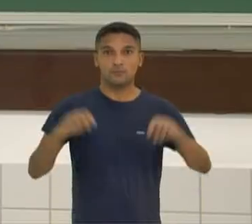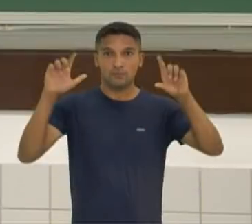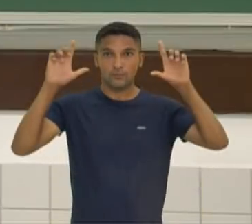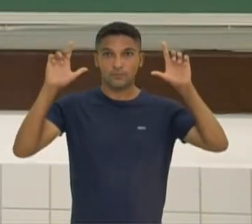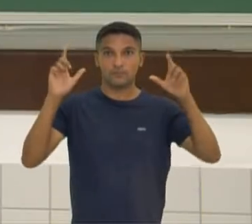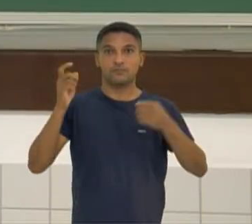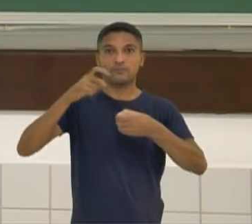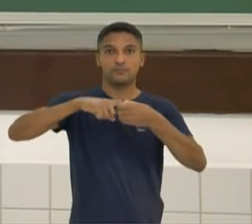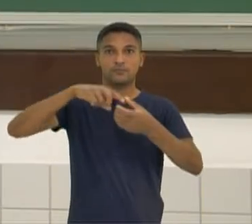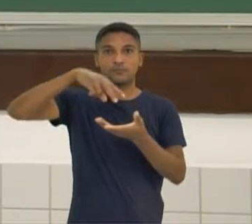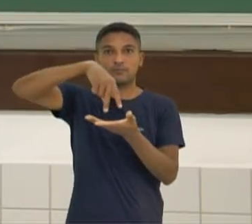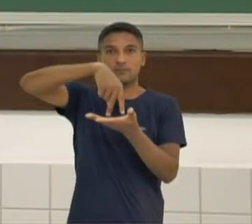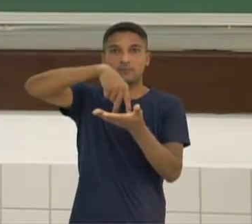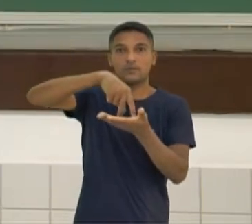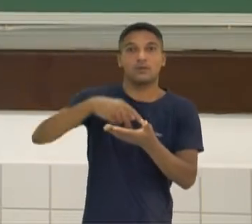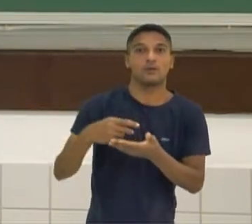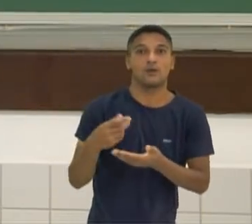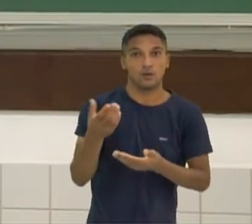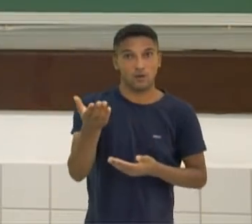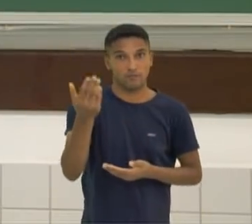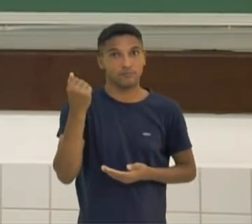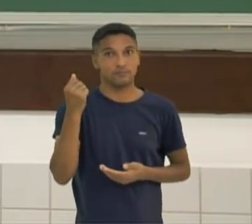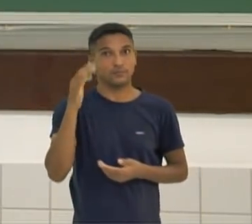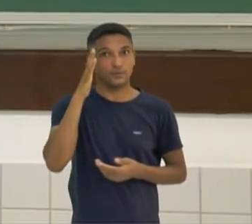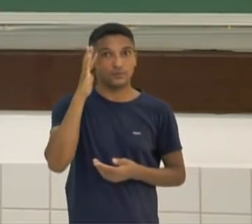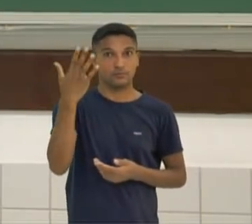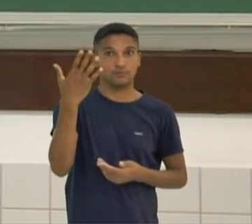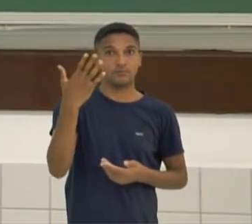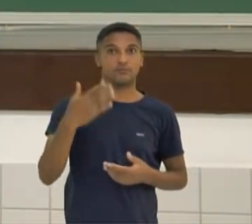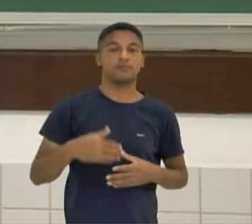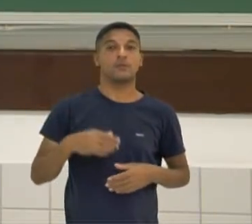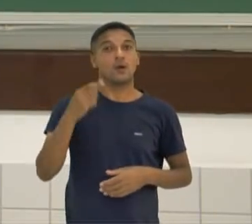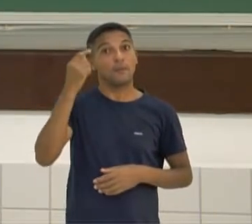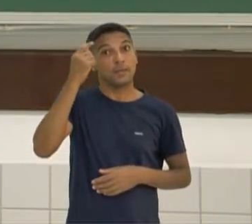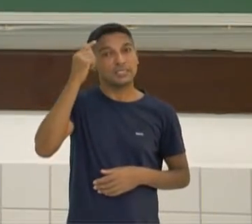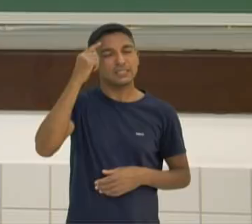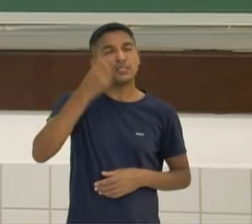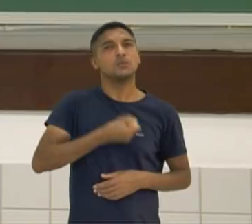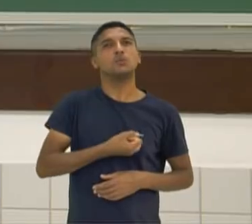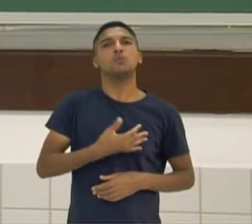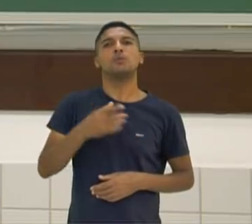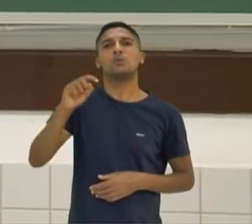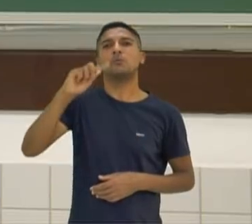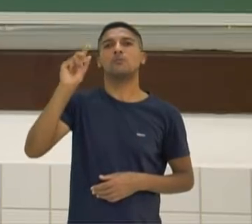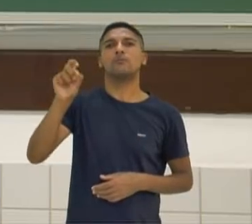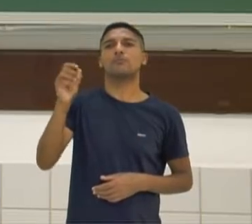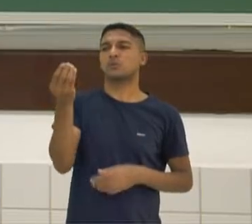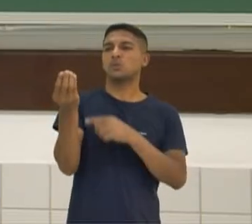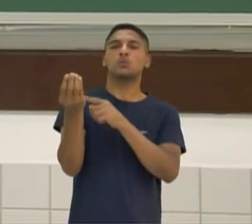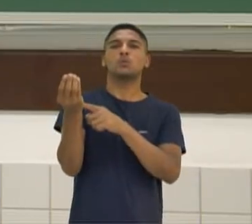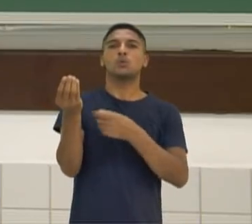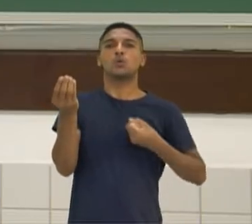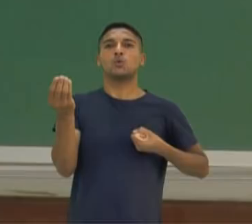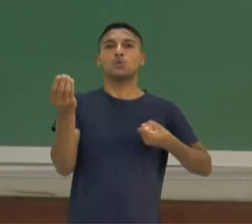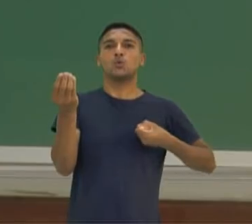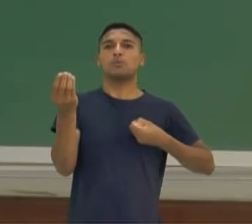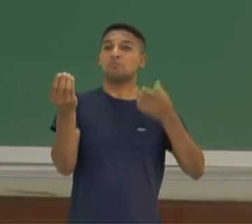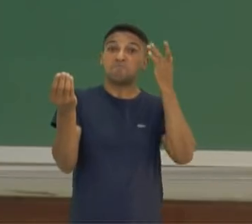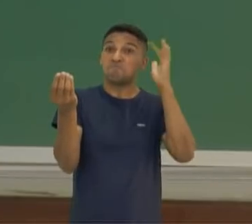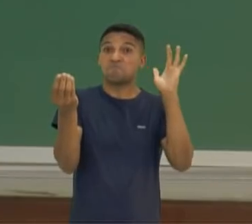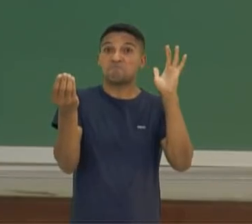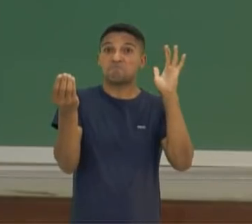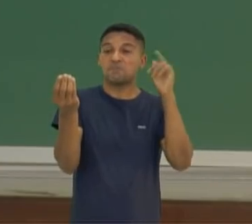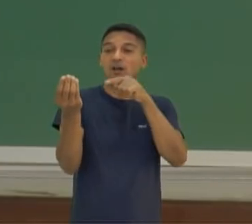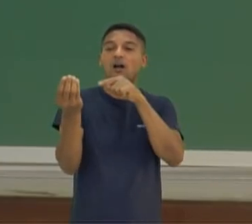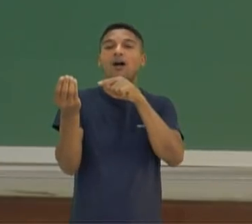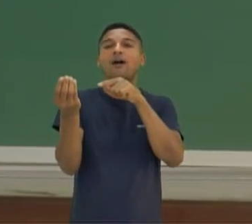Voltamos, vamos lá para a nossa resolução. Então, aqui, pensei em um número. Eu sei quem que é esse número? Não. Então, eu vou